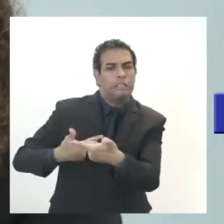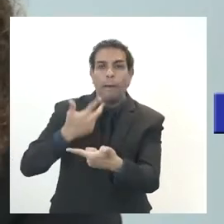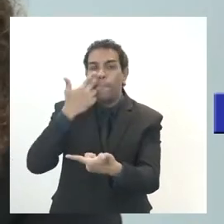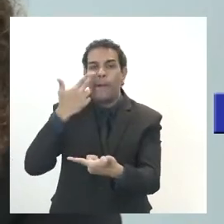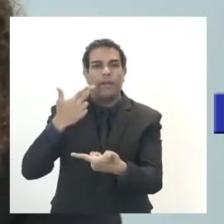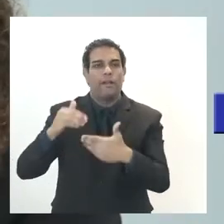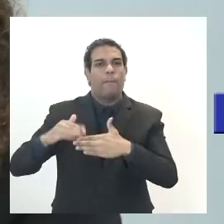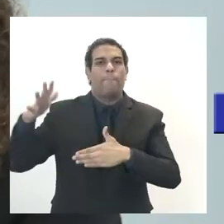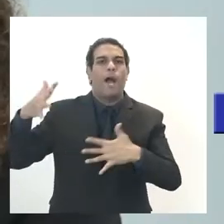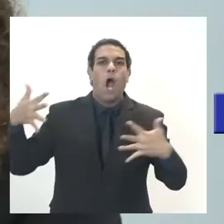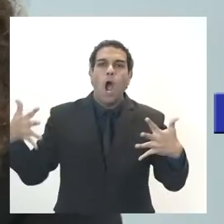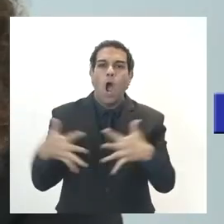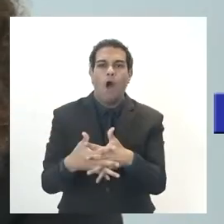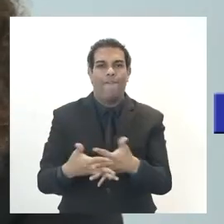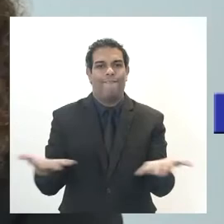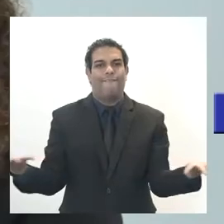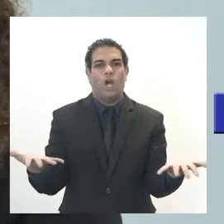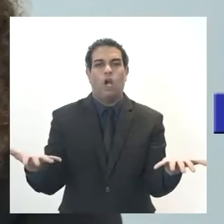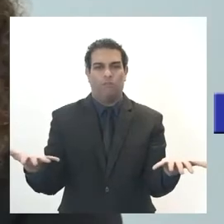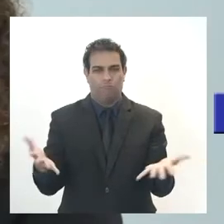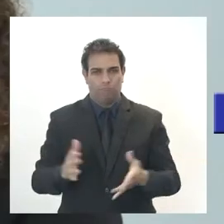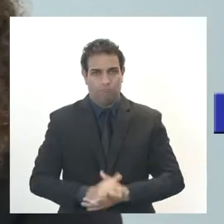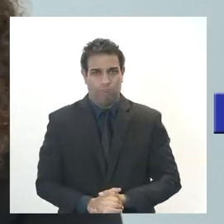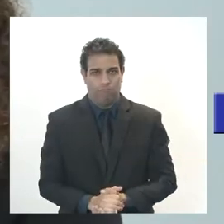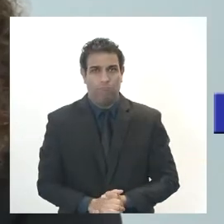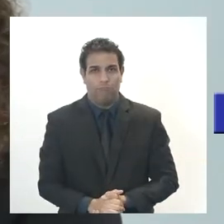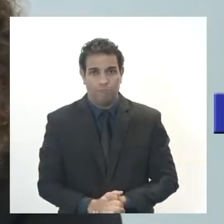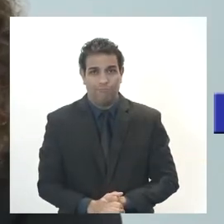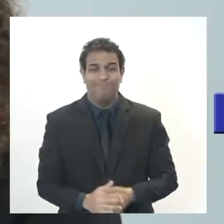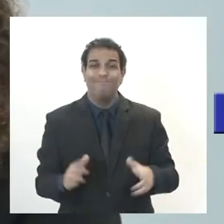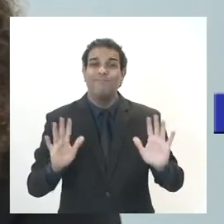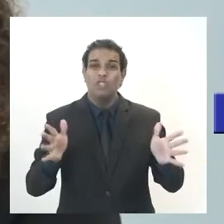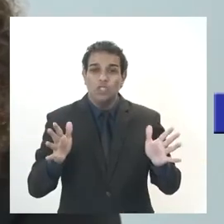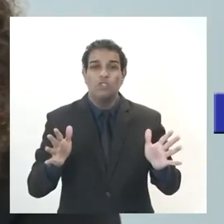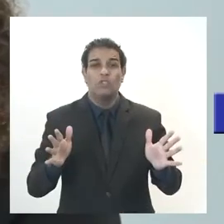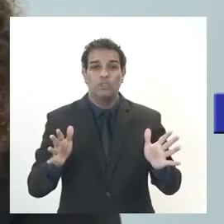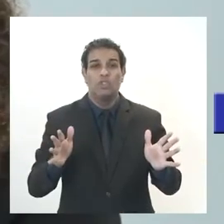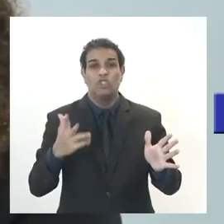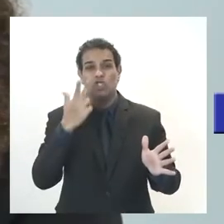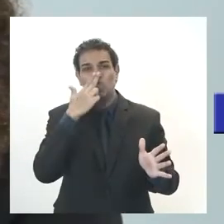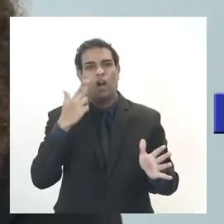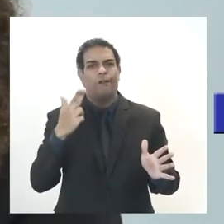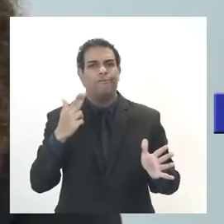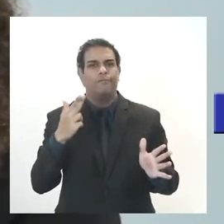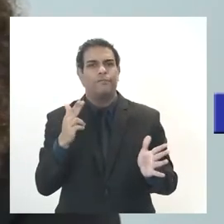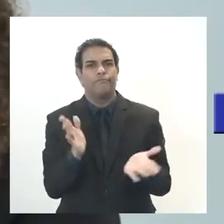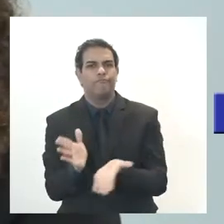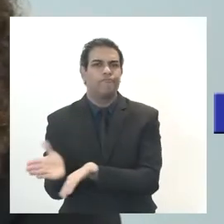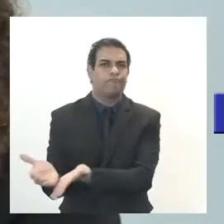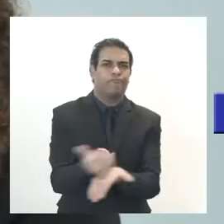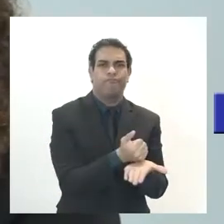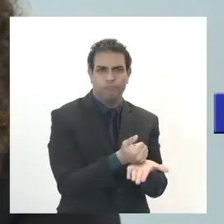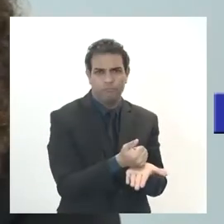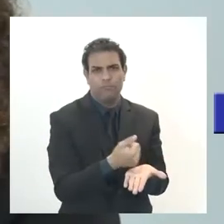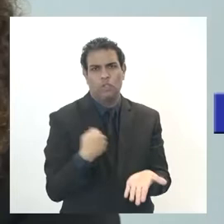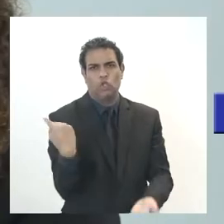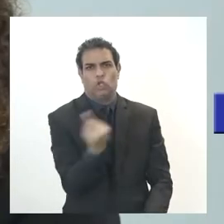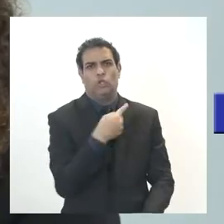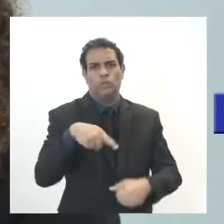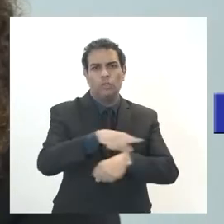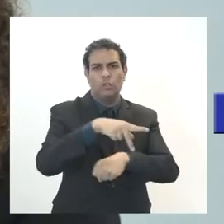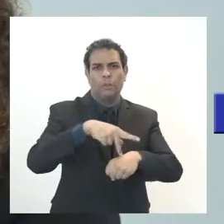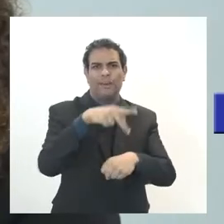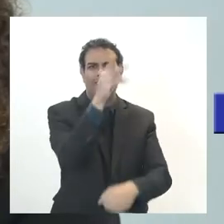aprofundou de maneira radical é desde o golpe que aconteceu o nosso país